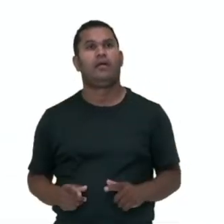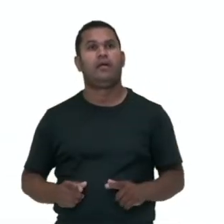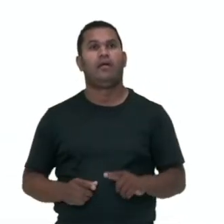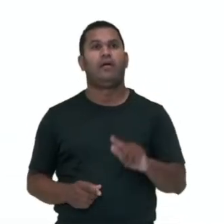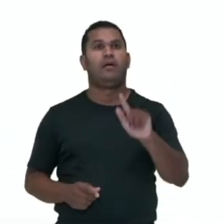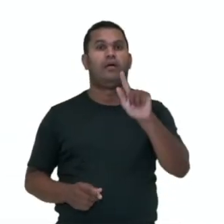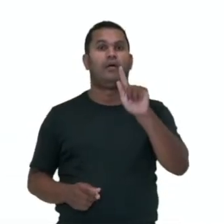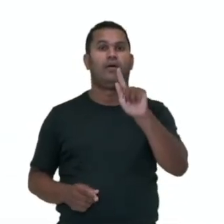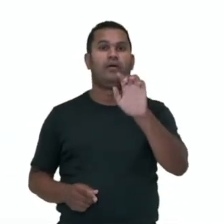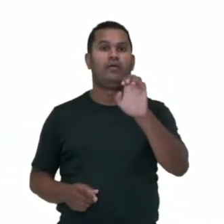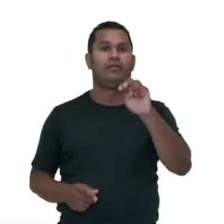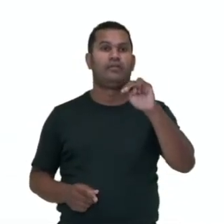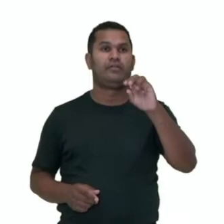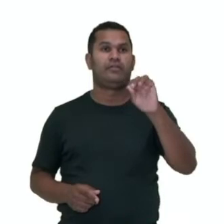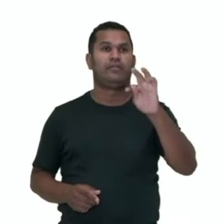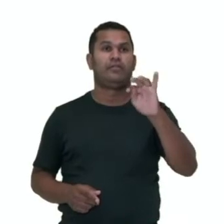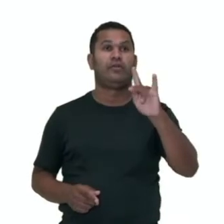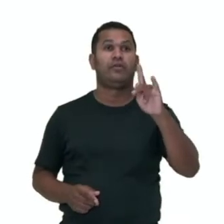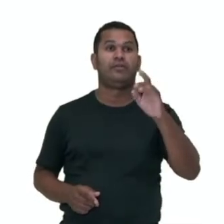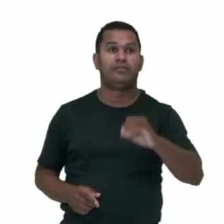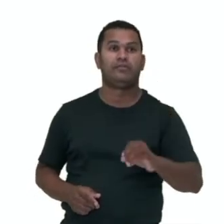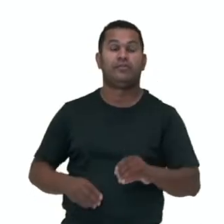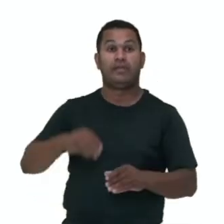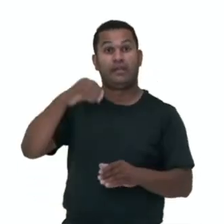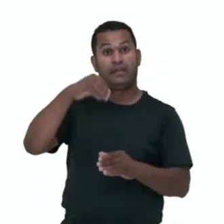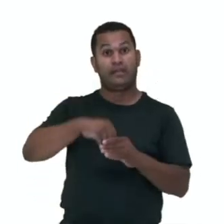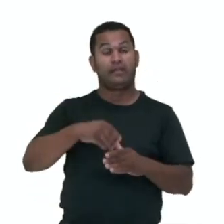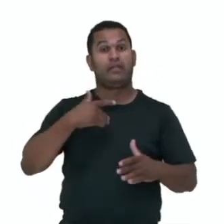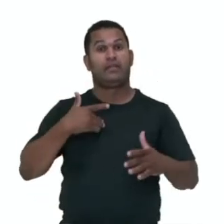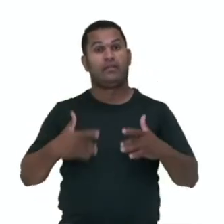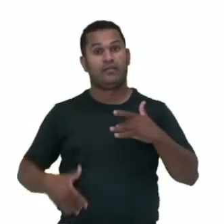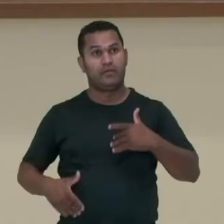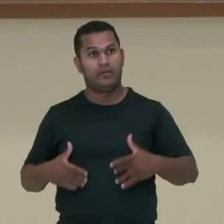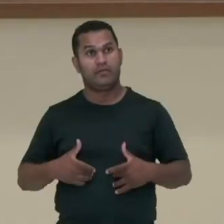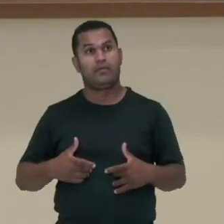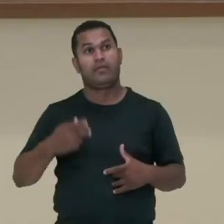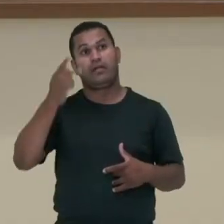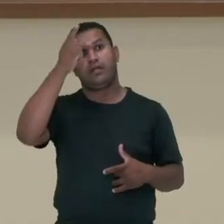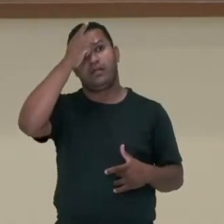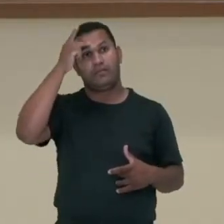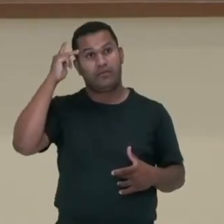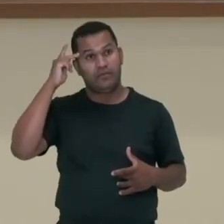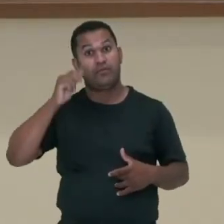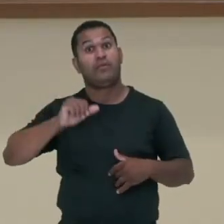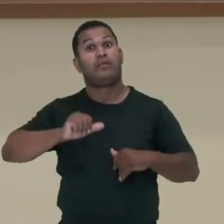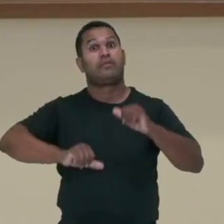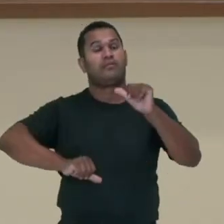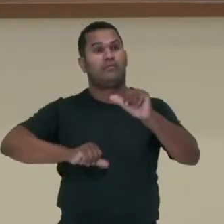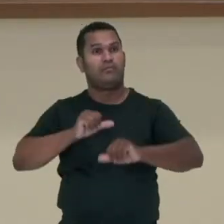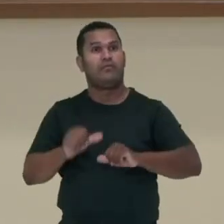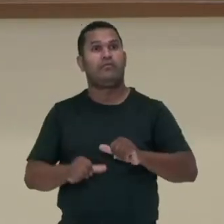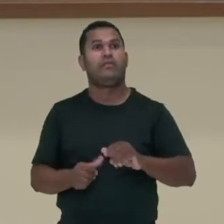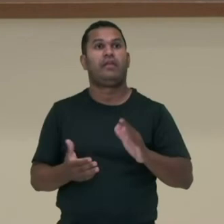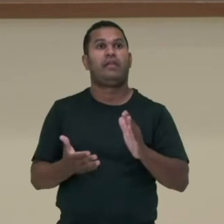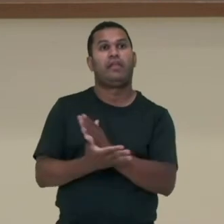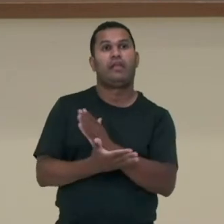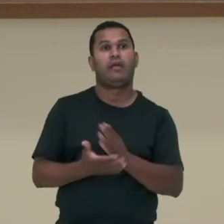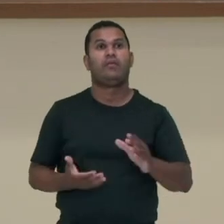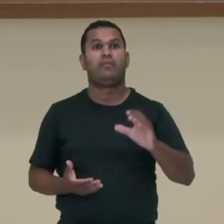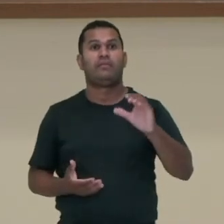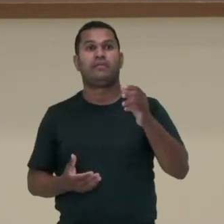agora, constituição ou composição genética do indivíduo, patrimônio genético desse indivíduo que vai se expressar em algumas características,